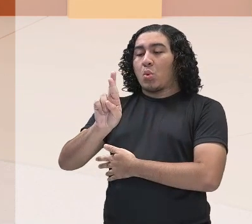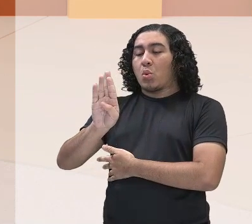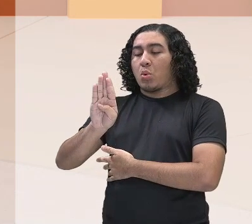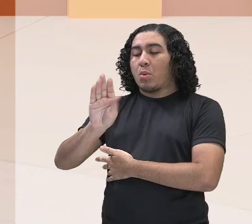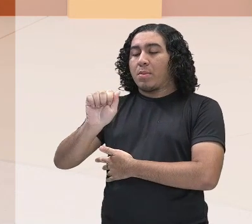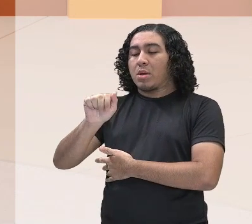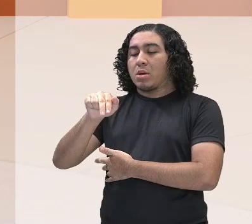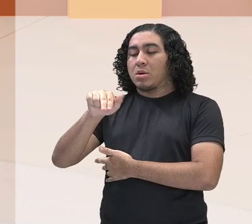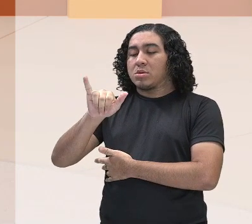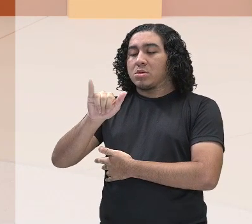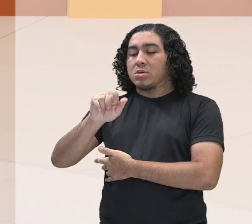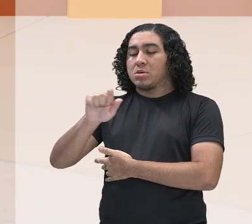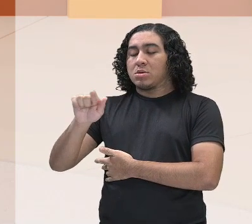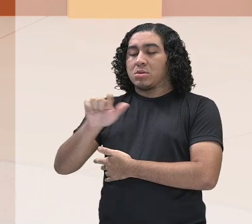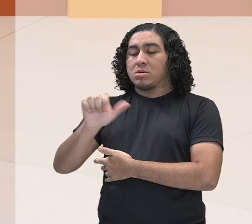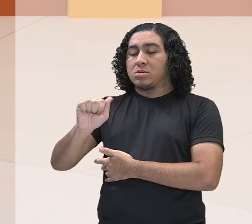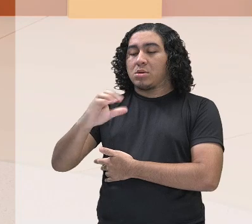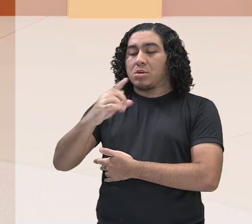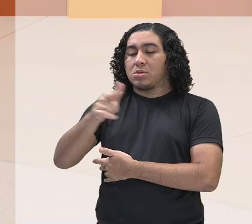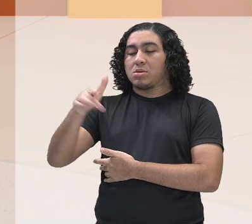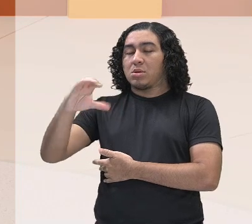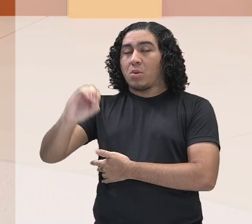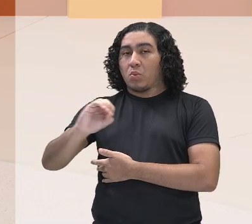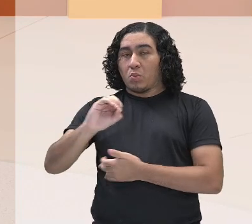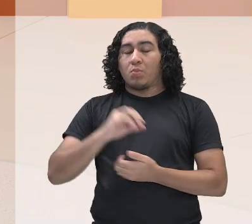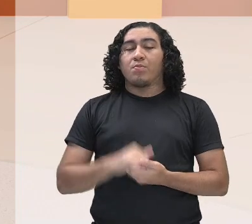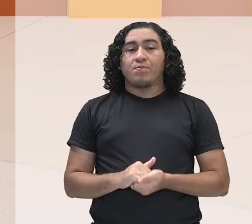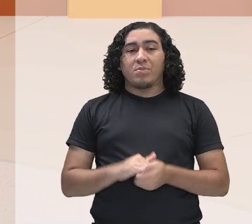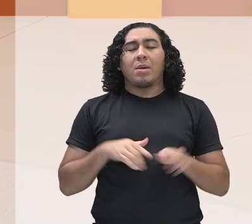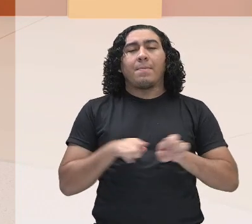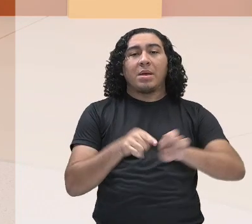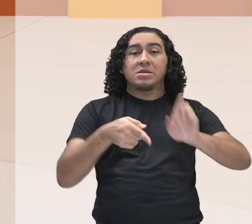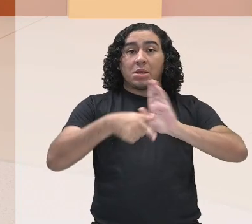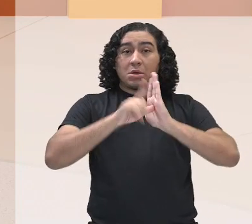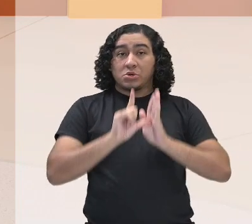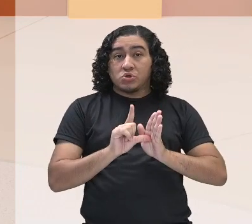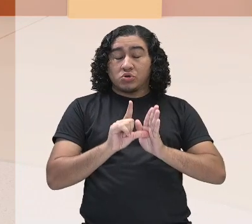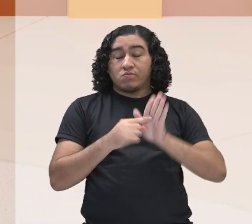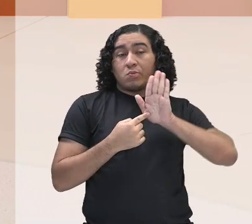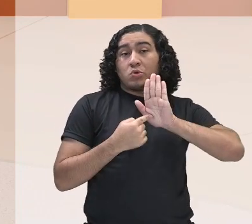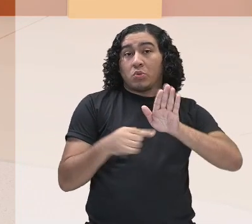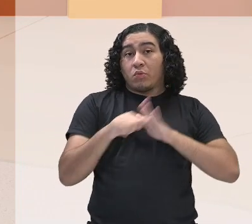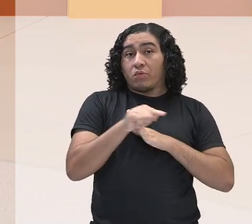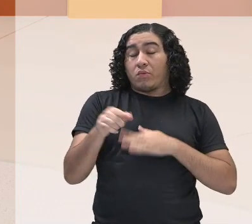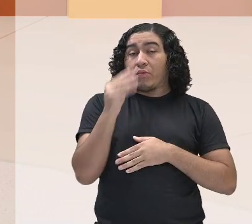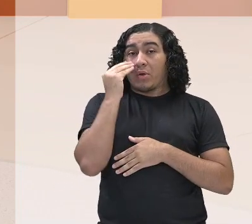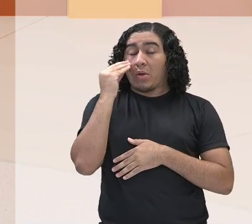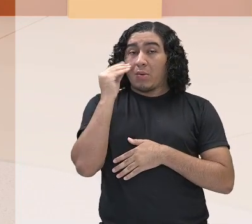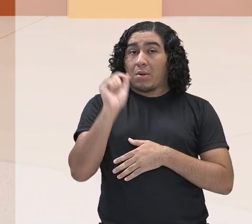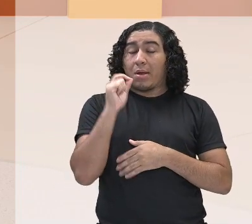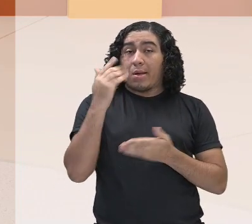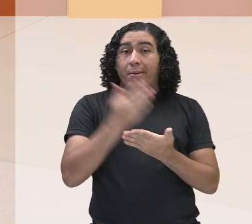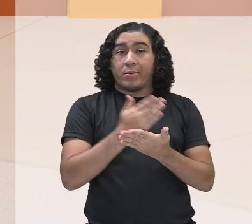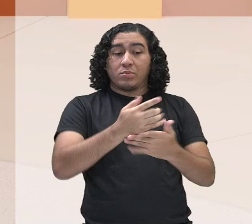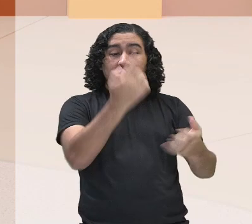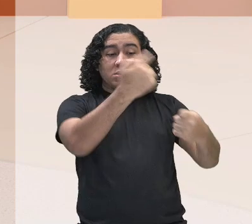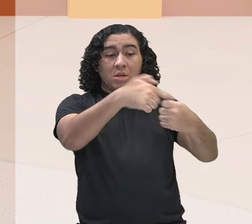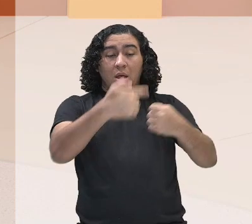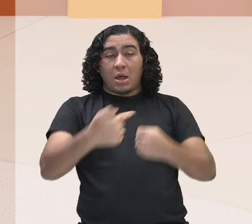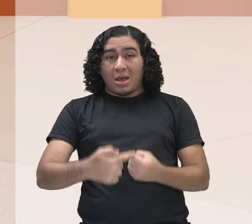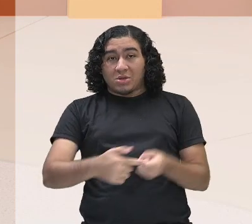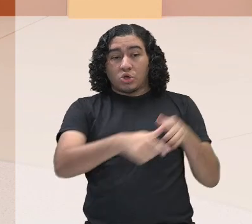observar esse processo de urbanização da Amazônia, mas antes disso, eu trouxe aqui para vocês algumas cidades, né, o antes